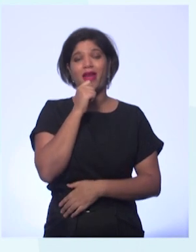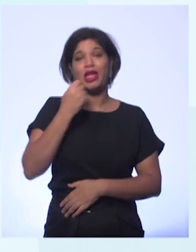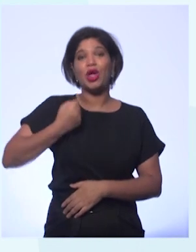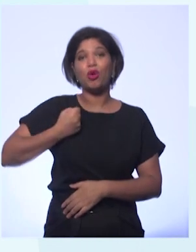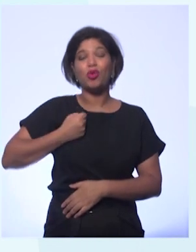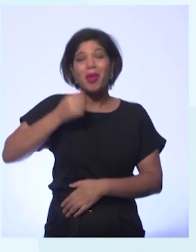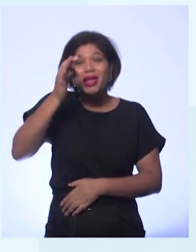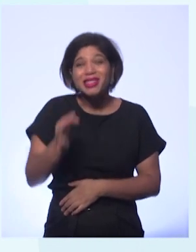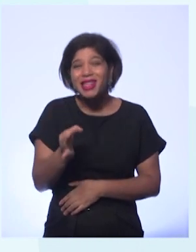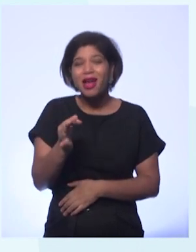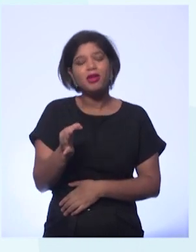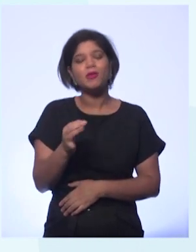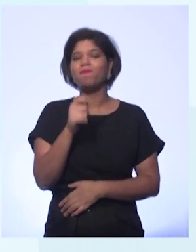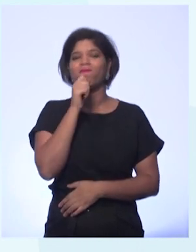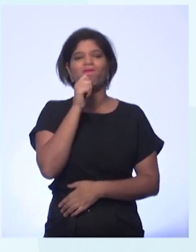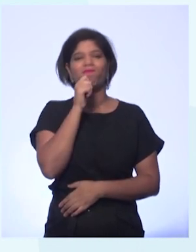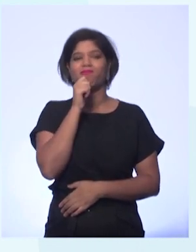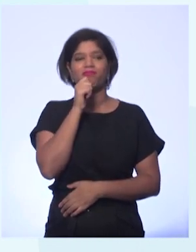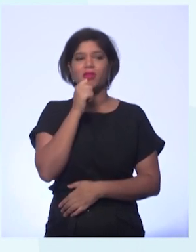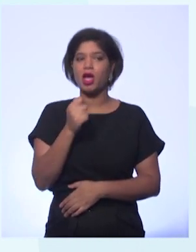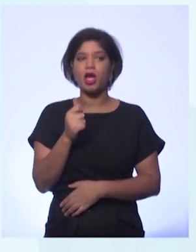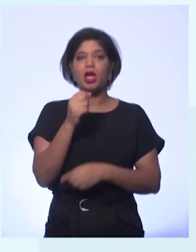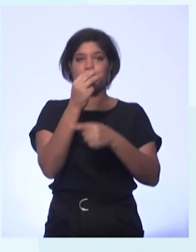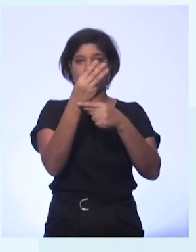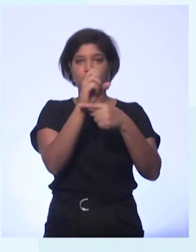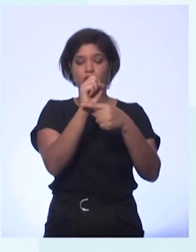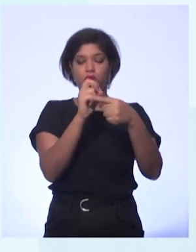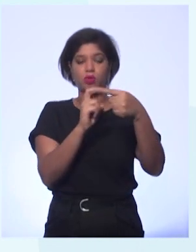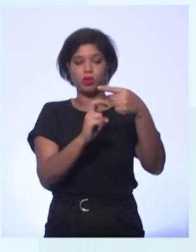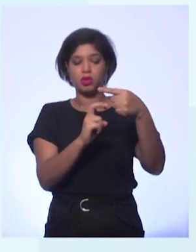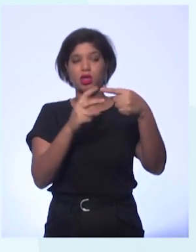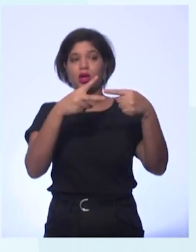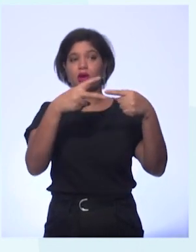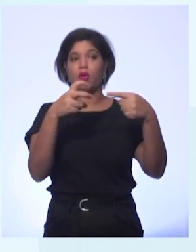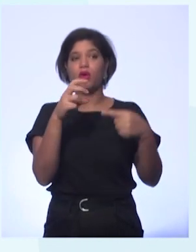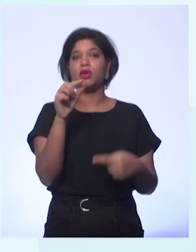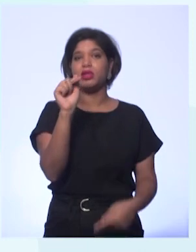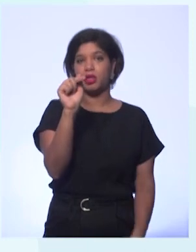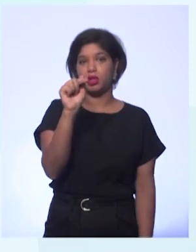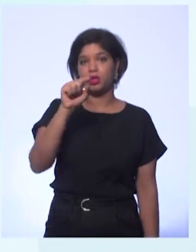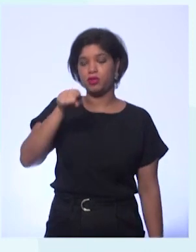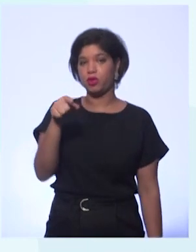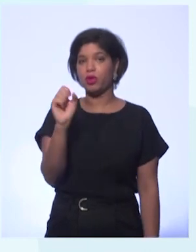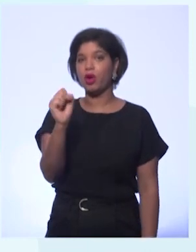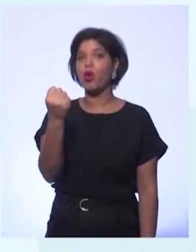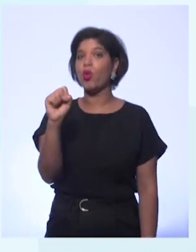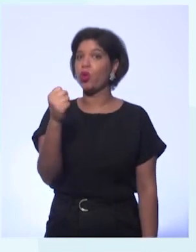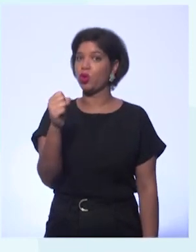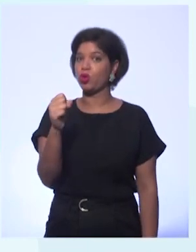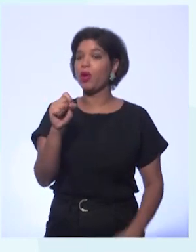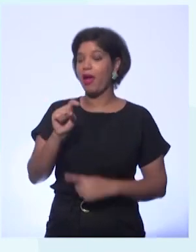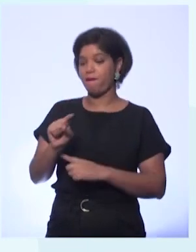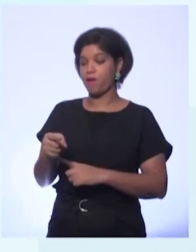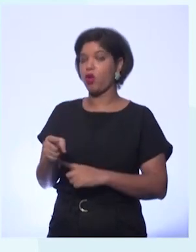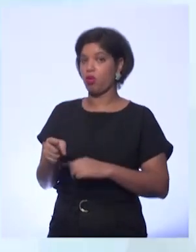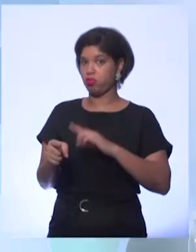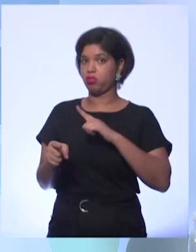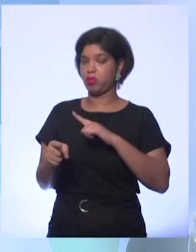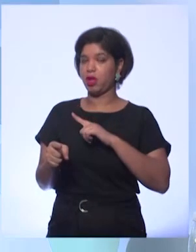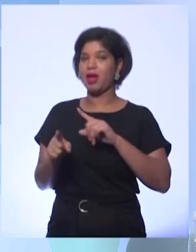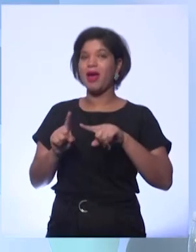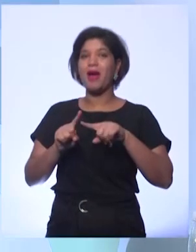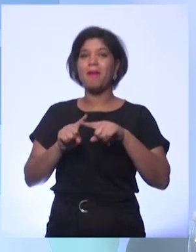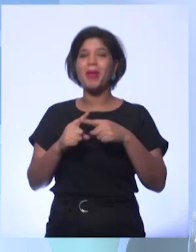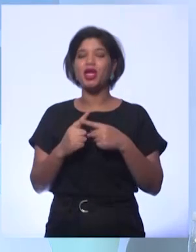se eu dividir 38 por 5. Se eu dividir 38 por 5, eu encontro 7,8, que é um decimal exato, tá? Mas não é um número